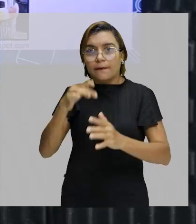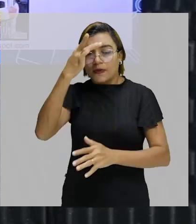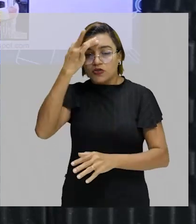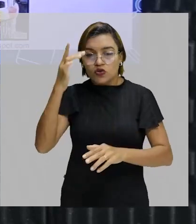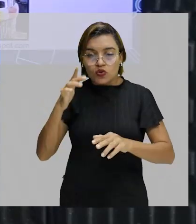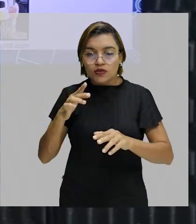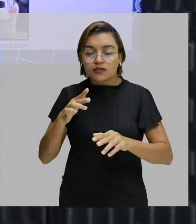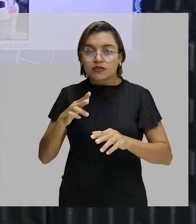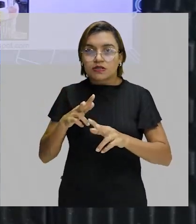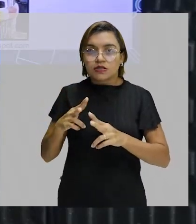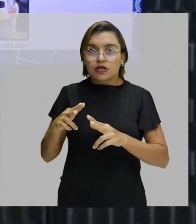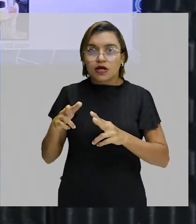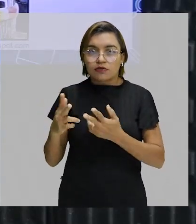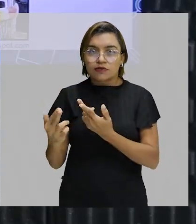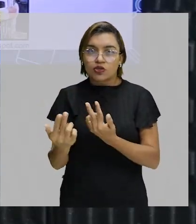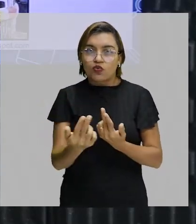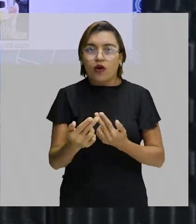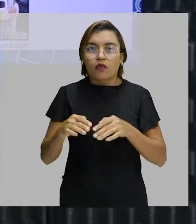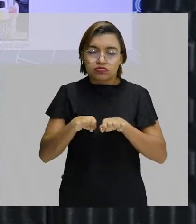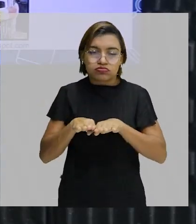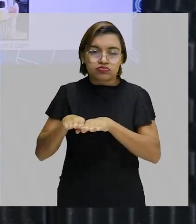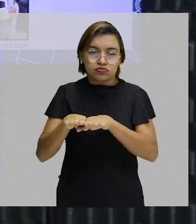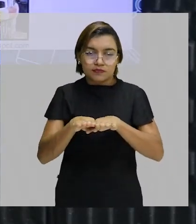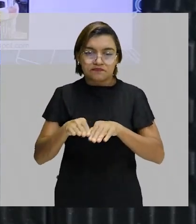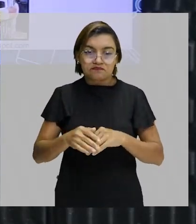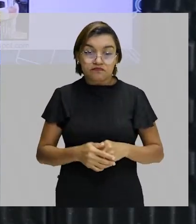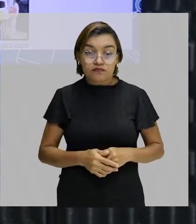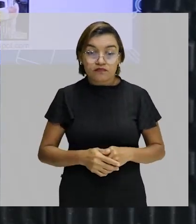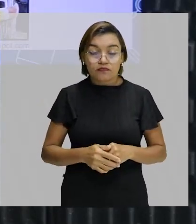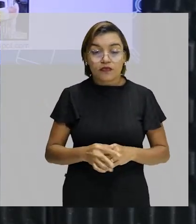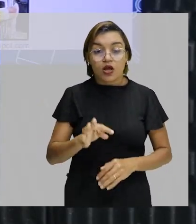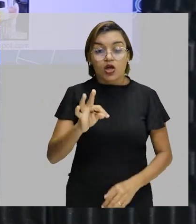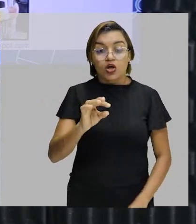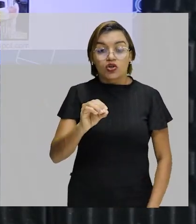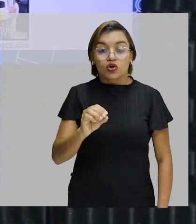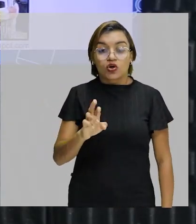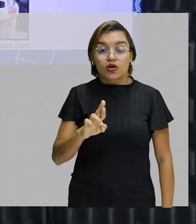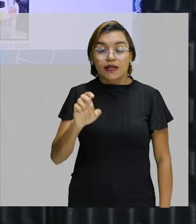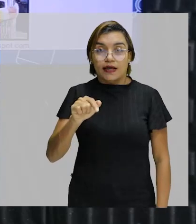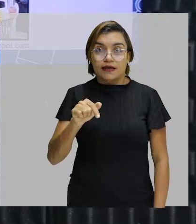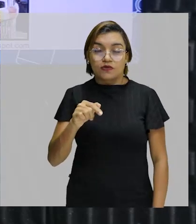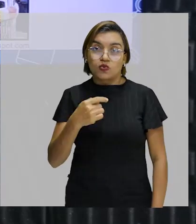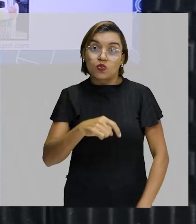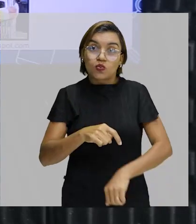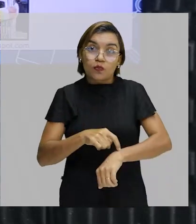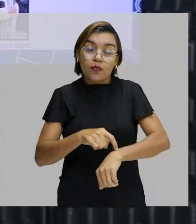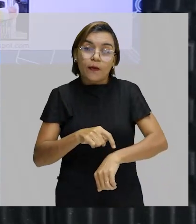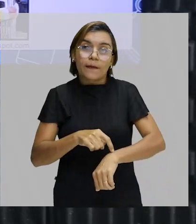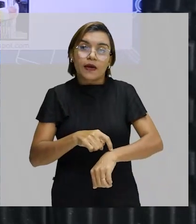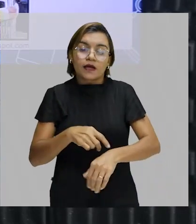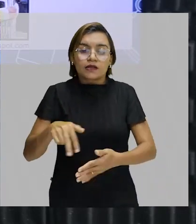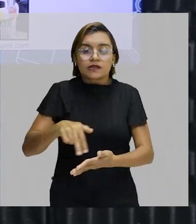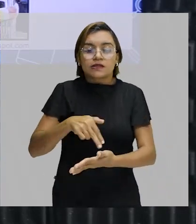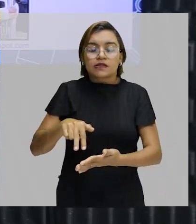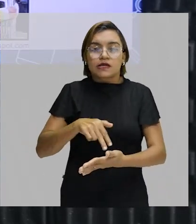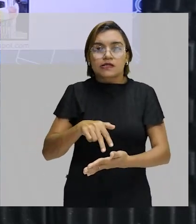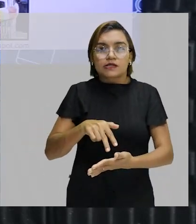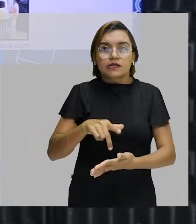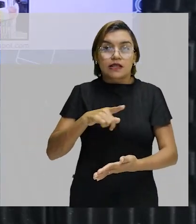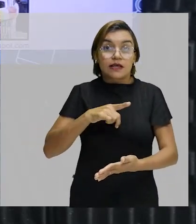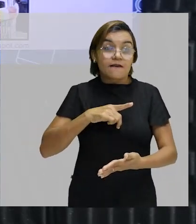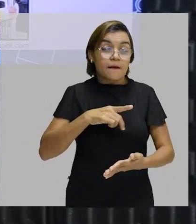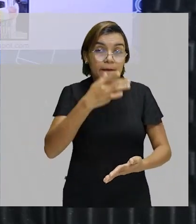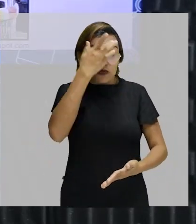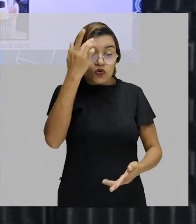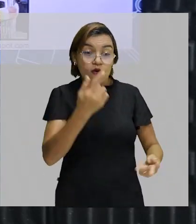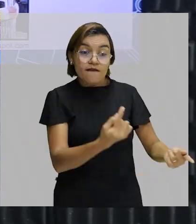danças do toré, elas acontecem quando? Quando acontece alguma visita, é uma dança de apresentação para a